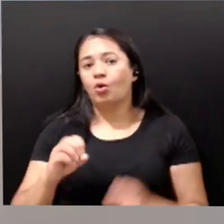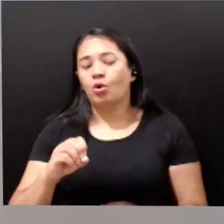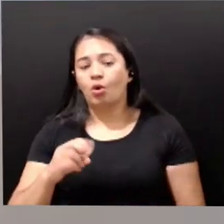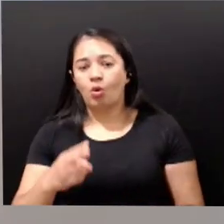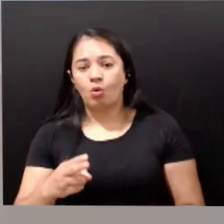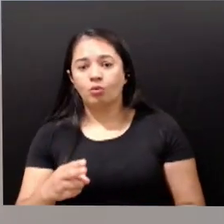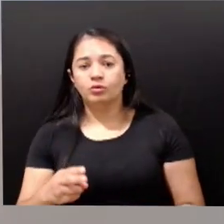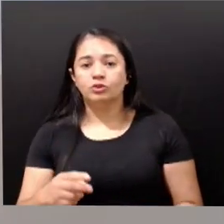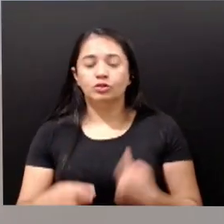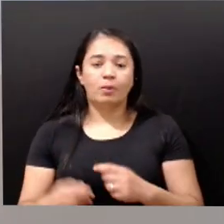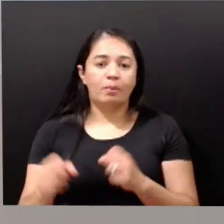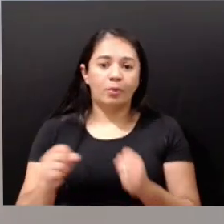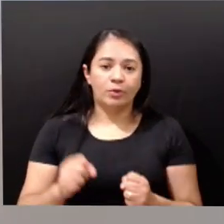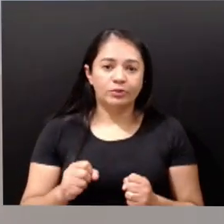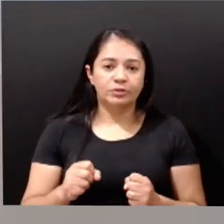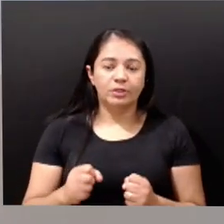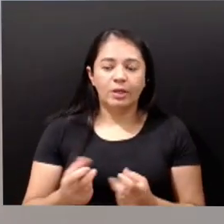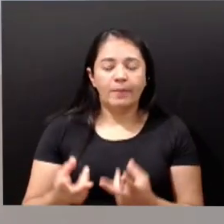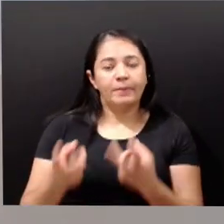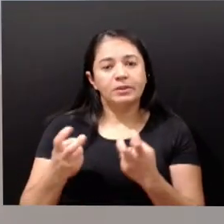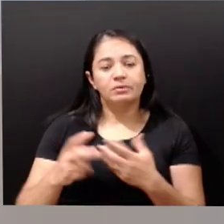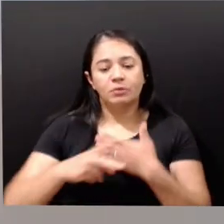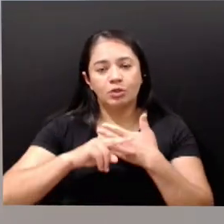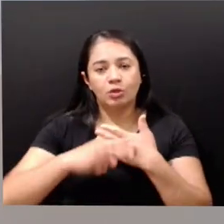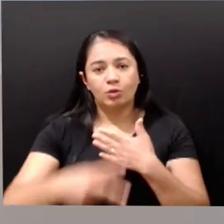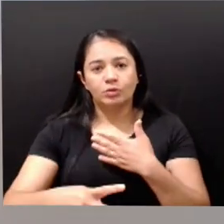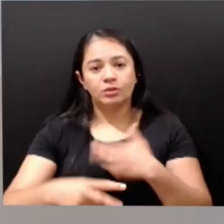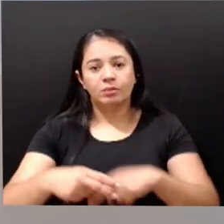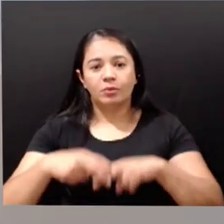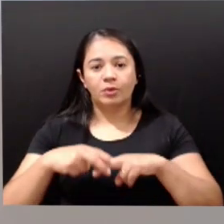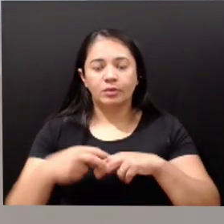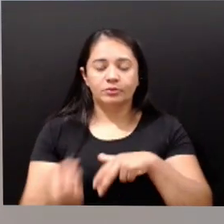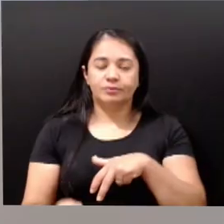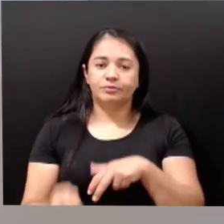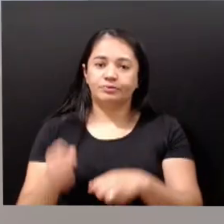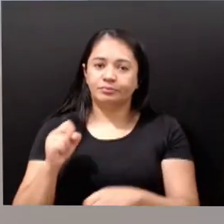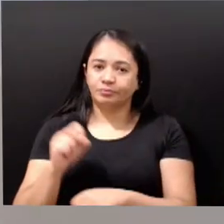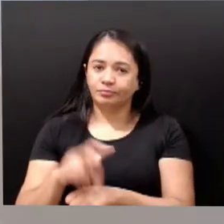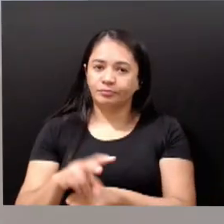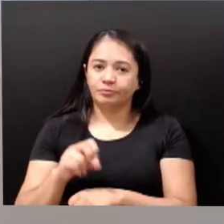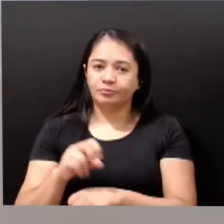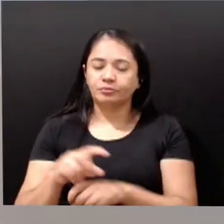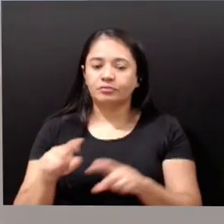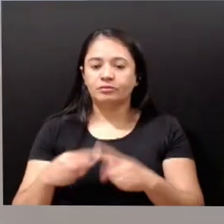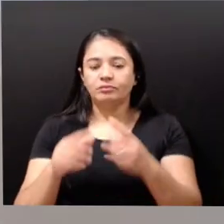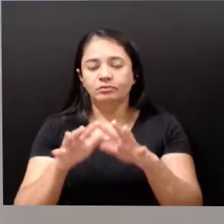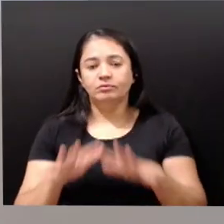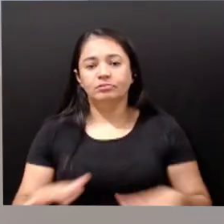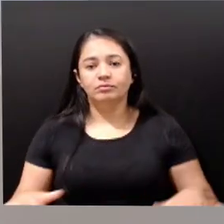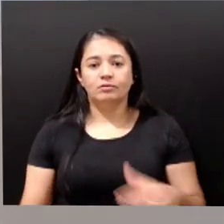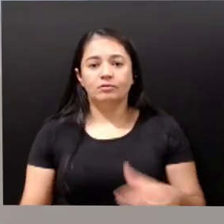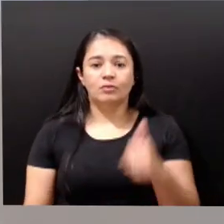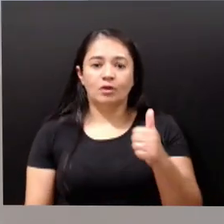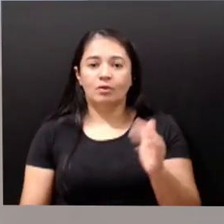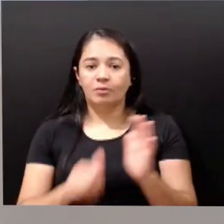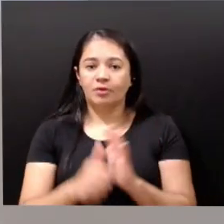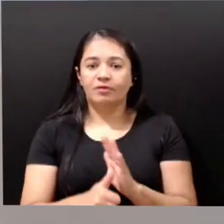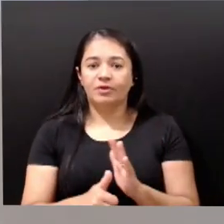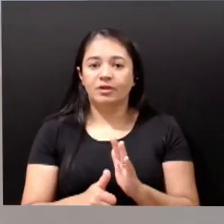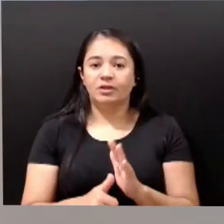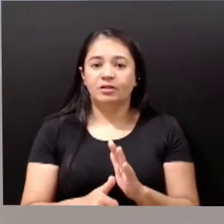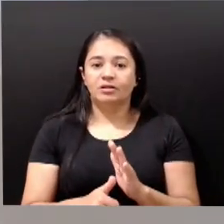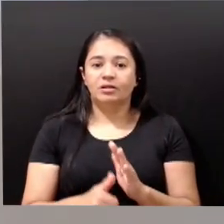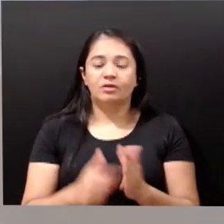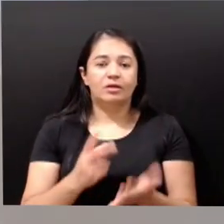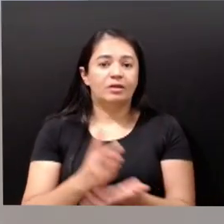um transplante, até a gente pode ter sinais ou consequências da reativação desse vírus. Mas, no geral, uma vez que a gente pegou, a